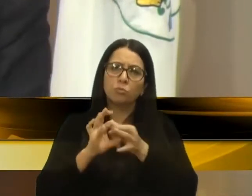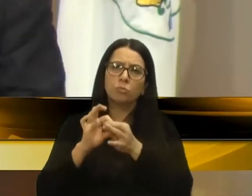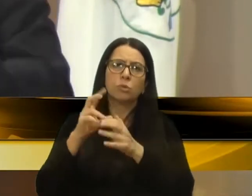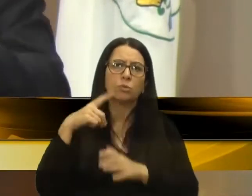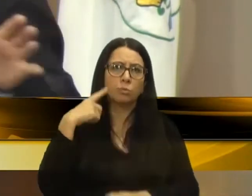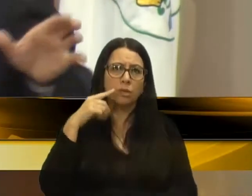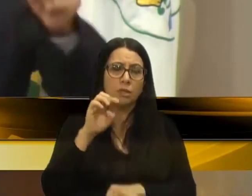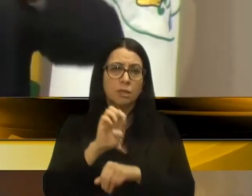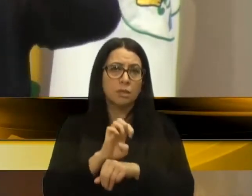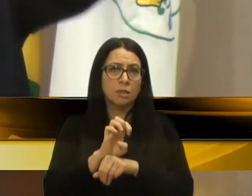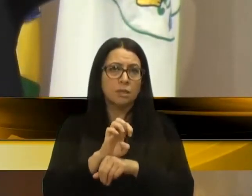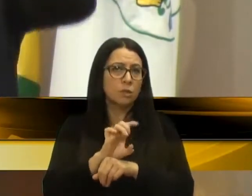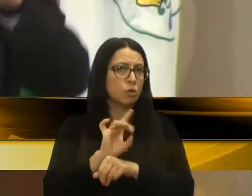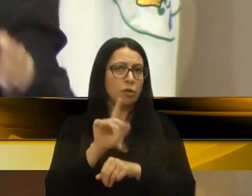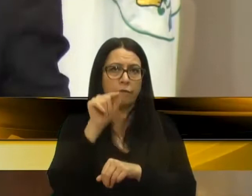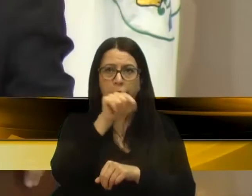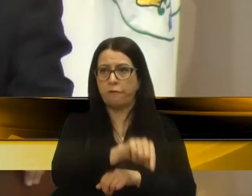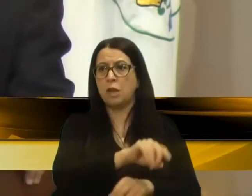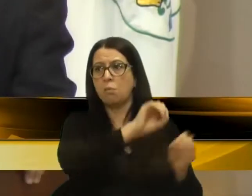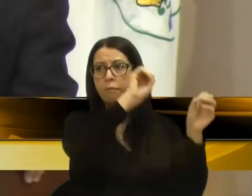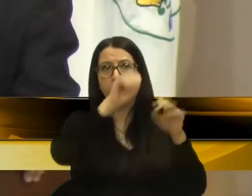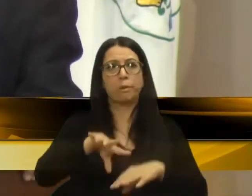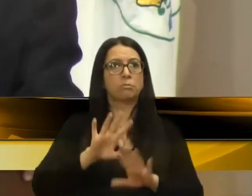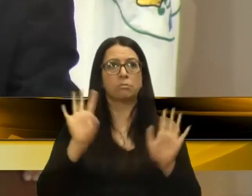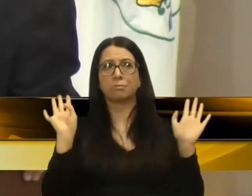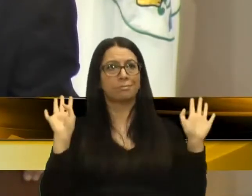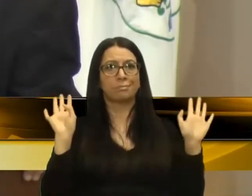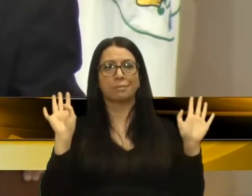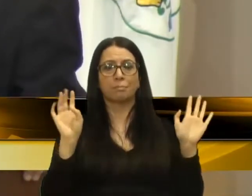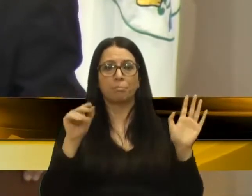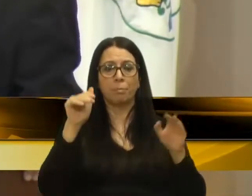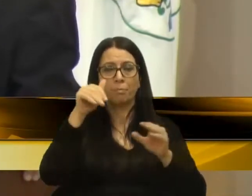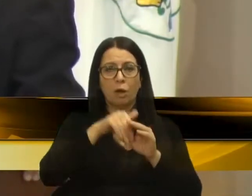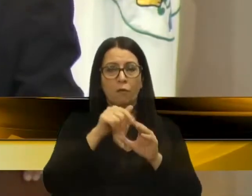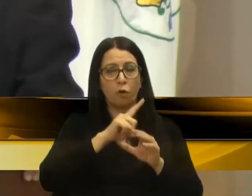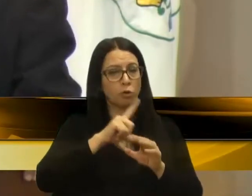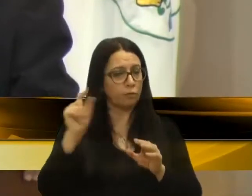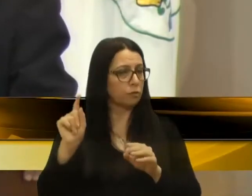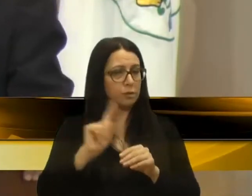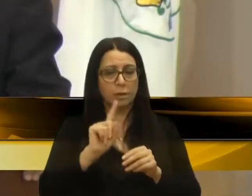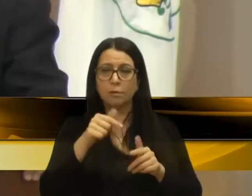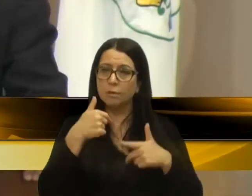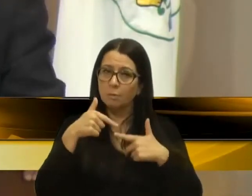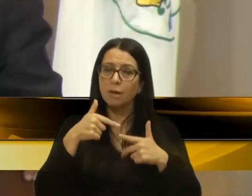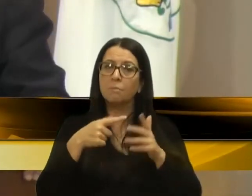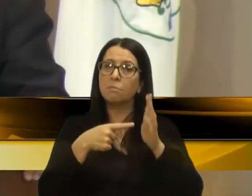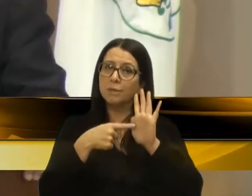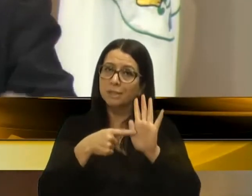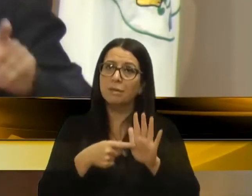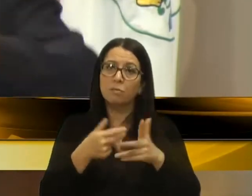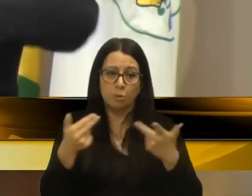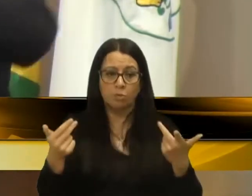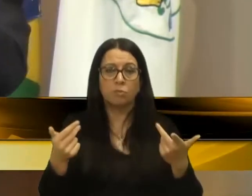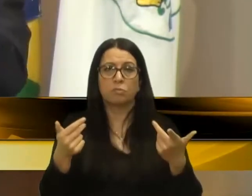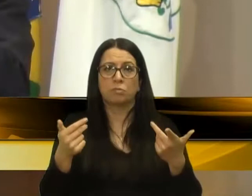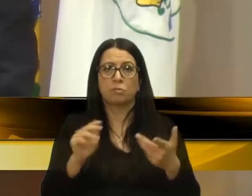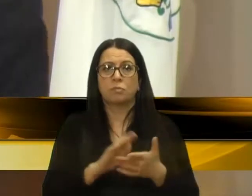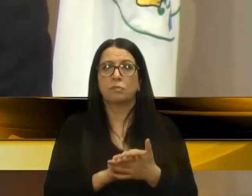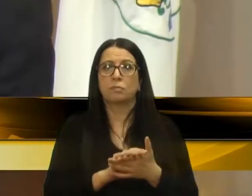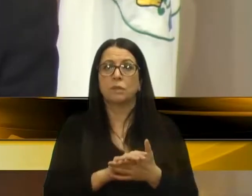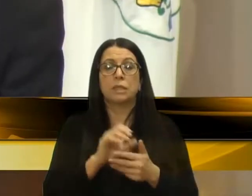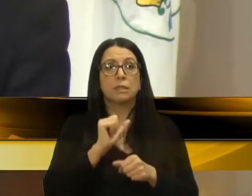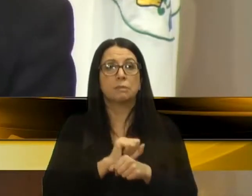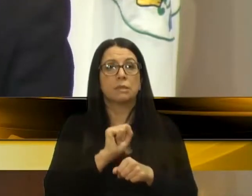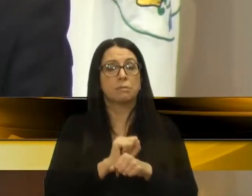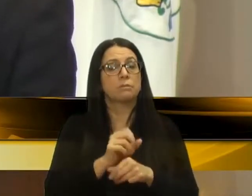deputados estaduais, federais, não é só vir aqui cair de paraquedas, pegar o voto, depois ir para lá, né? Tem que trabalhar e mostrar alguma coisa aqui, então,